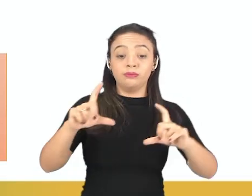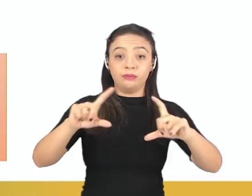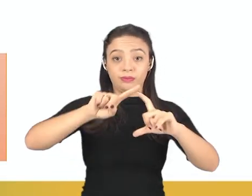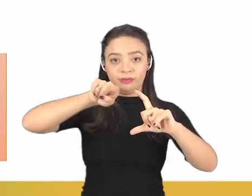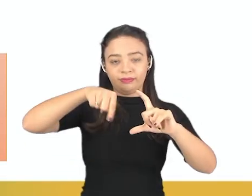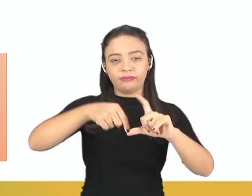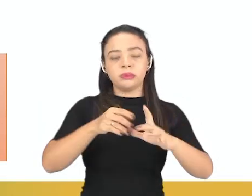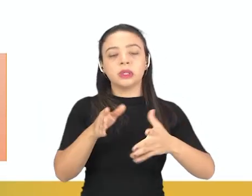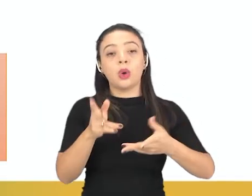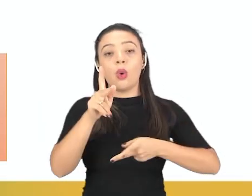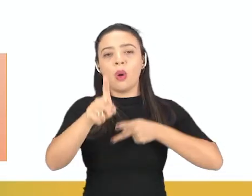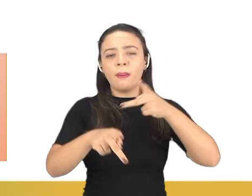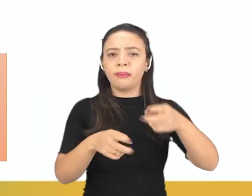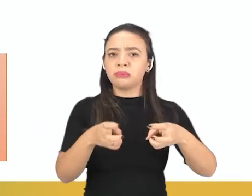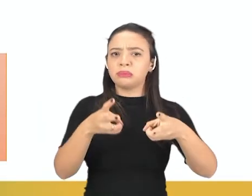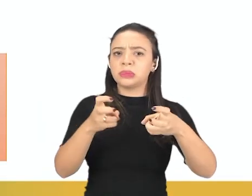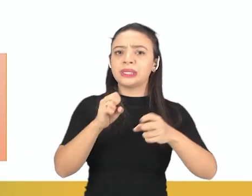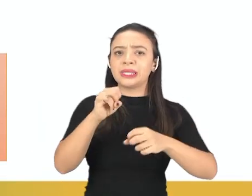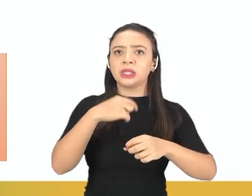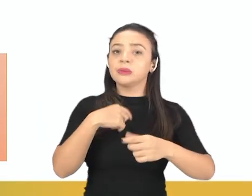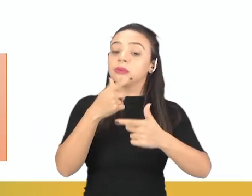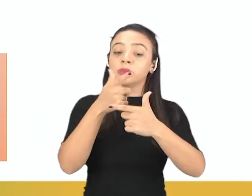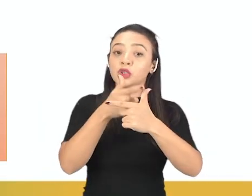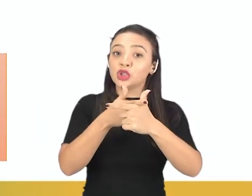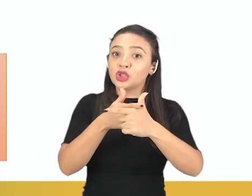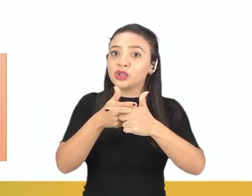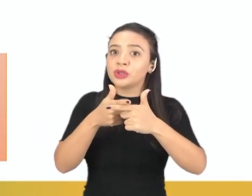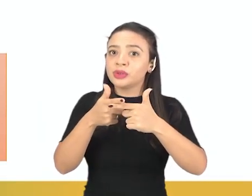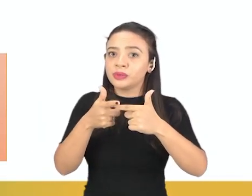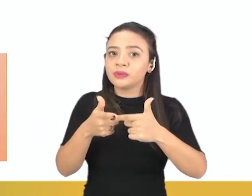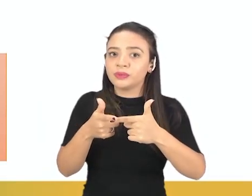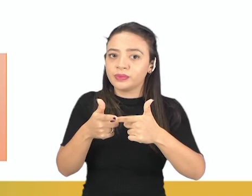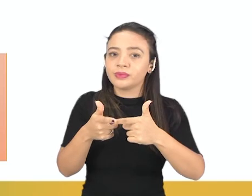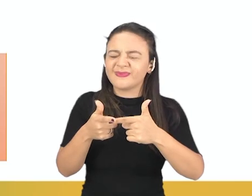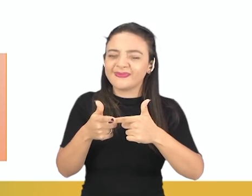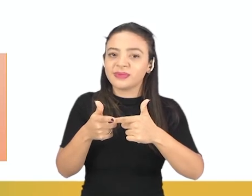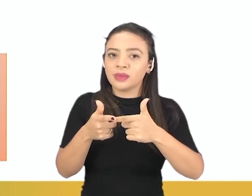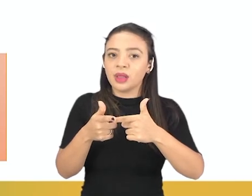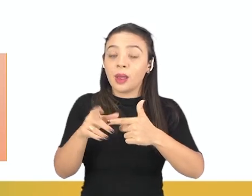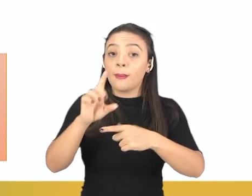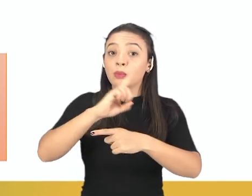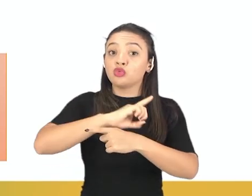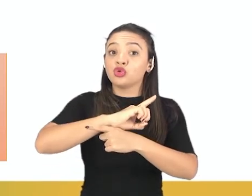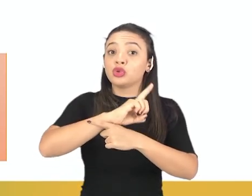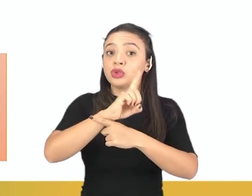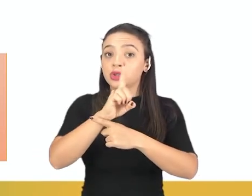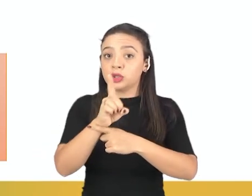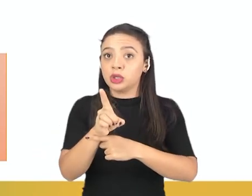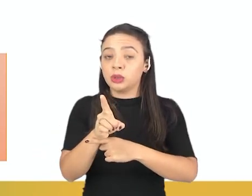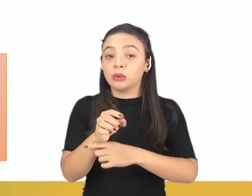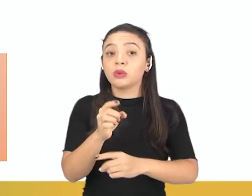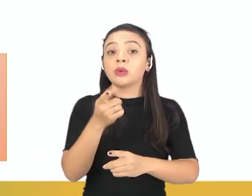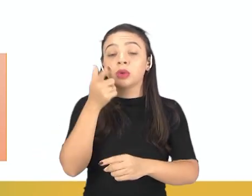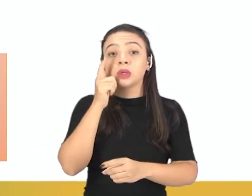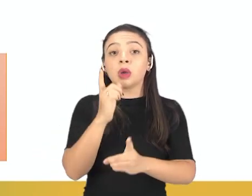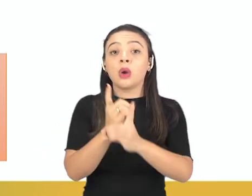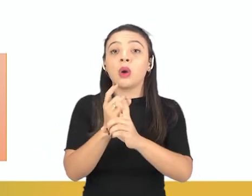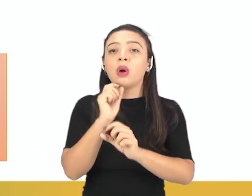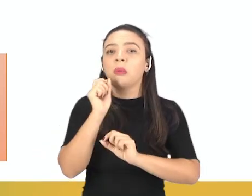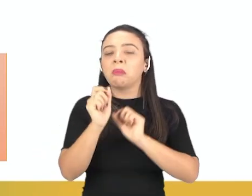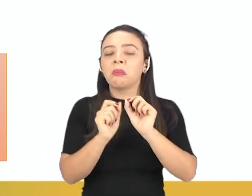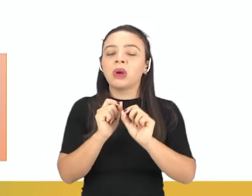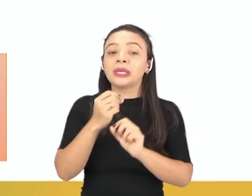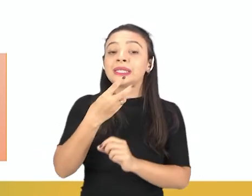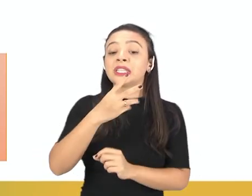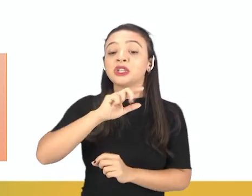antigos perceberam que quando a gente dividia esse comprimento pelo diâmetro da circunferência sempre dava algo em